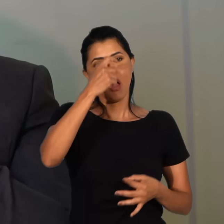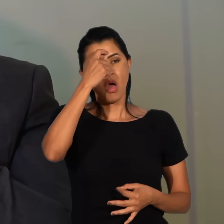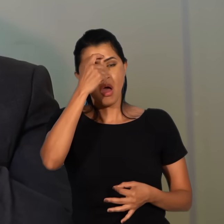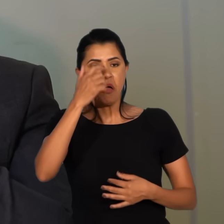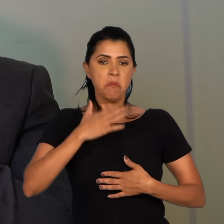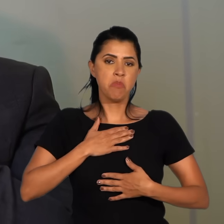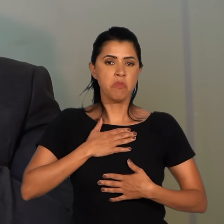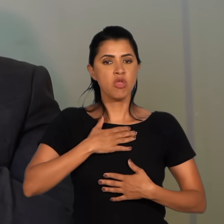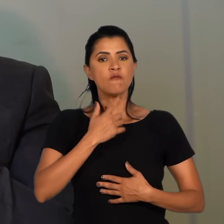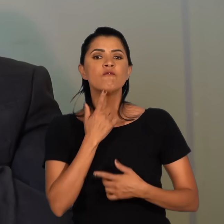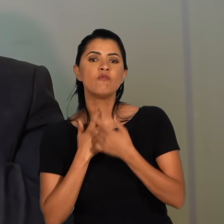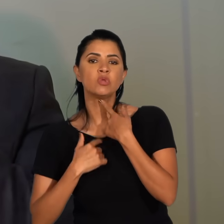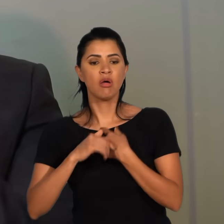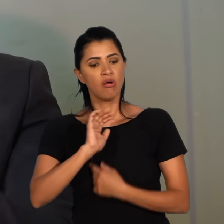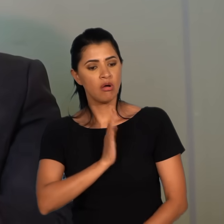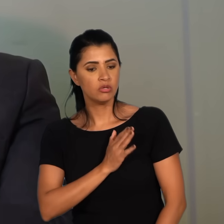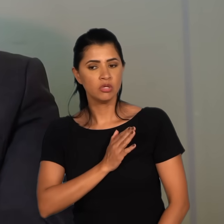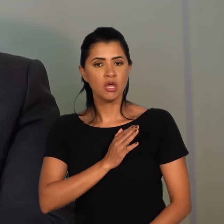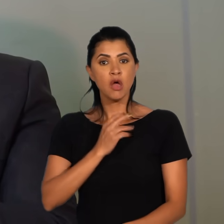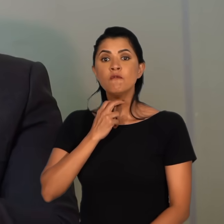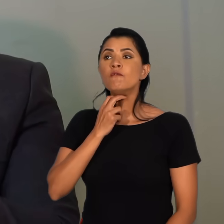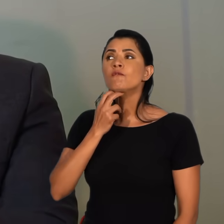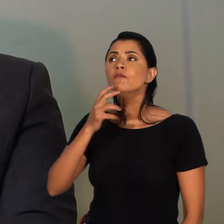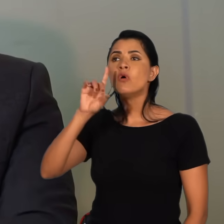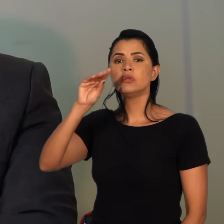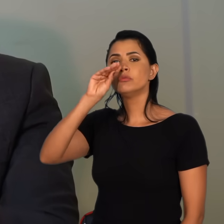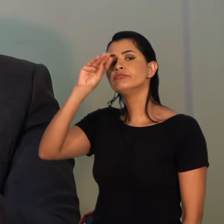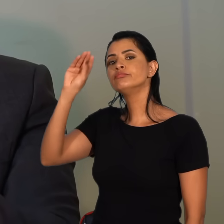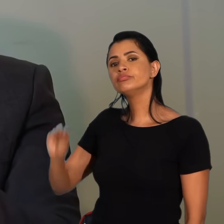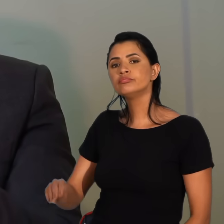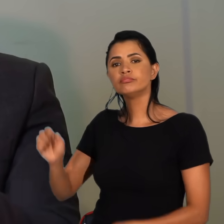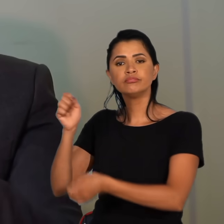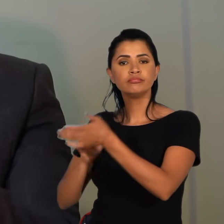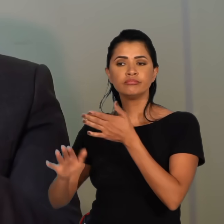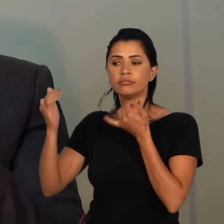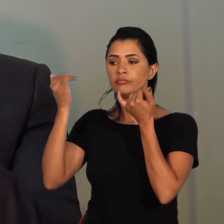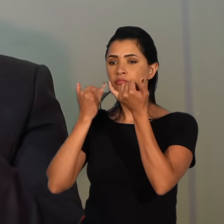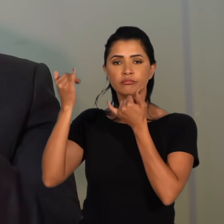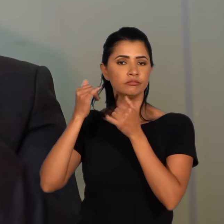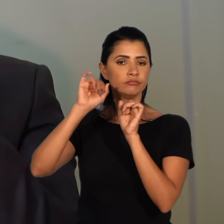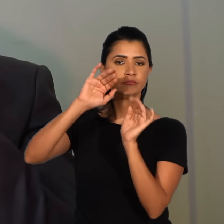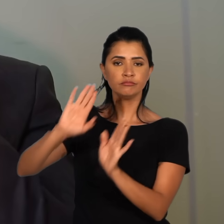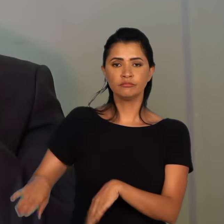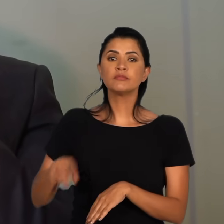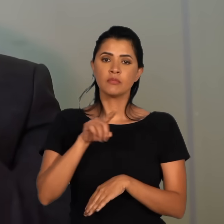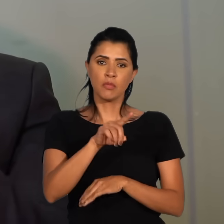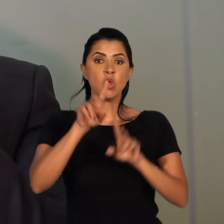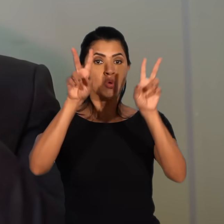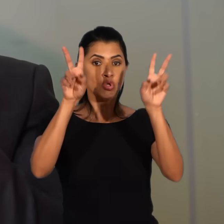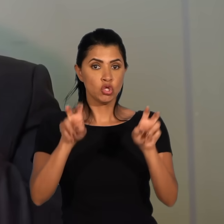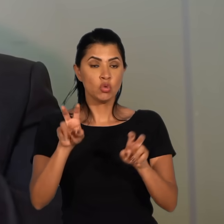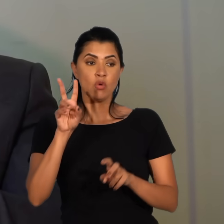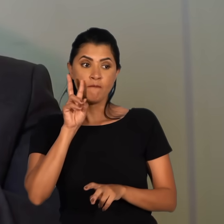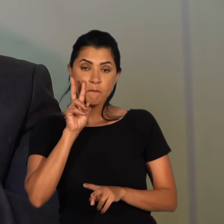a minha consciência o meu coração e não escuto a voz de Deus né E aqui o título da li traz ouvindo ou não eh